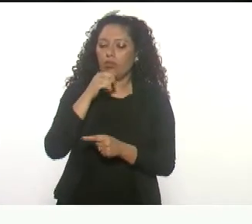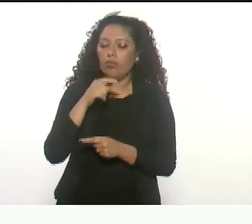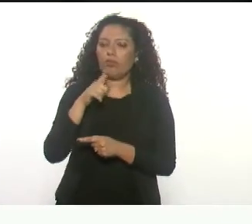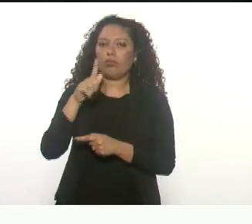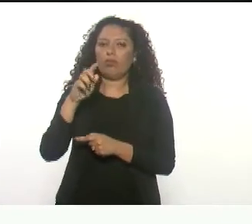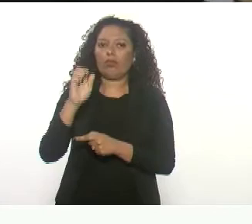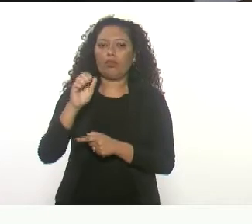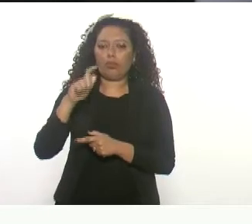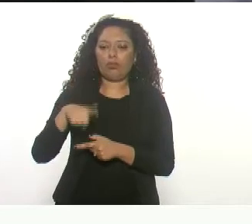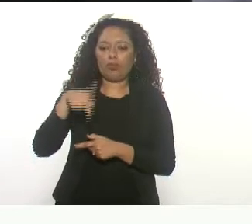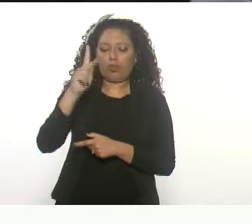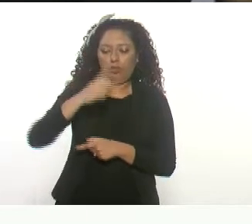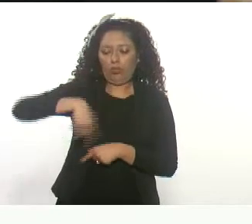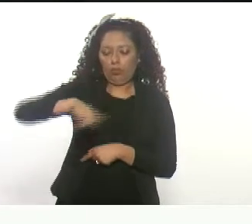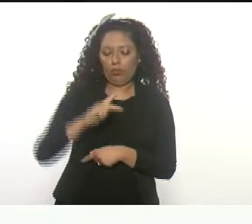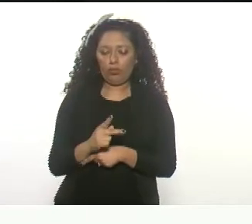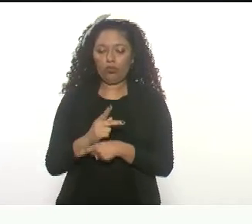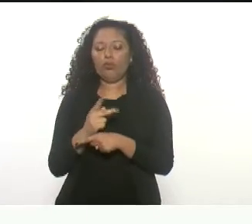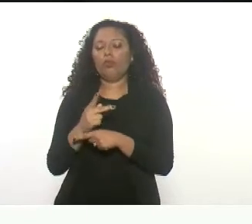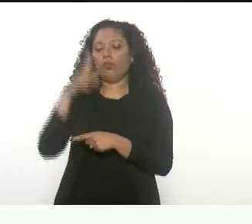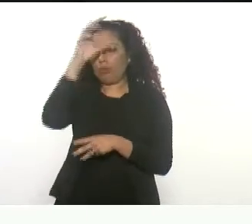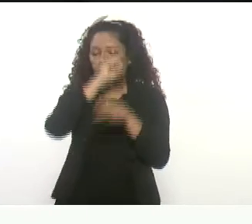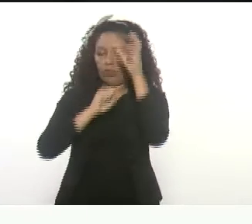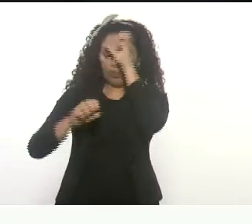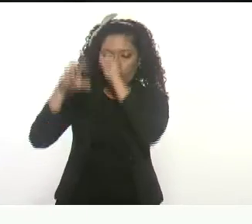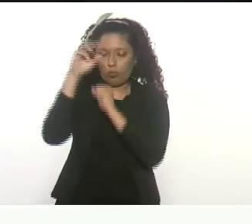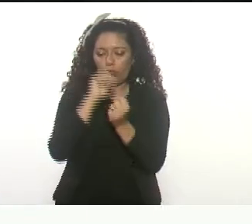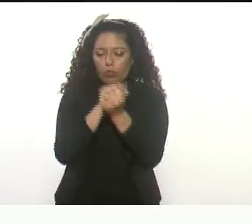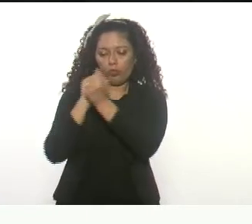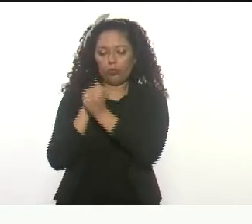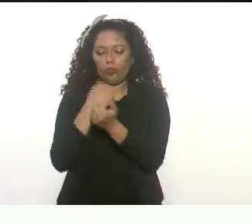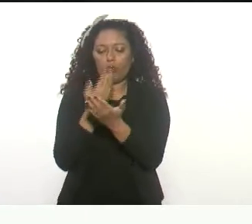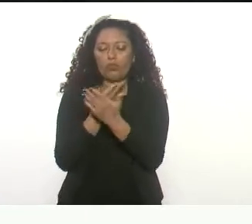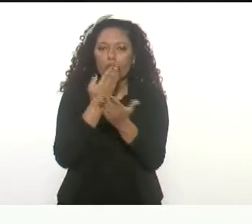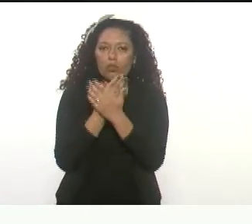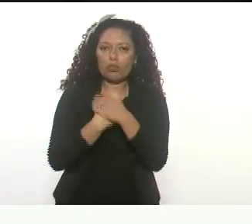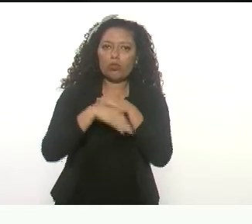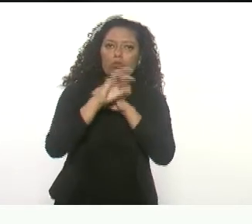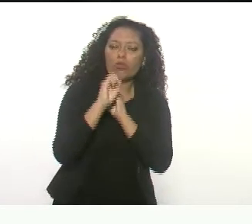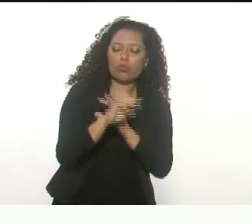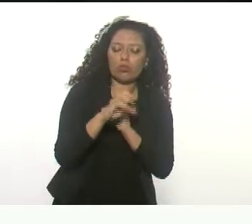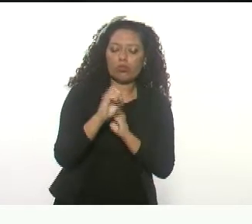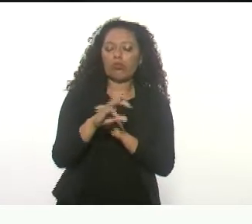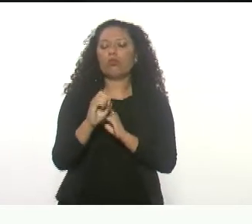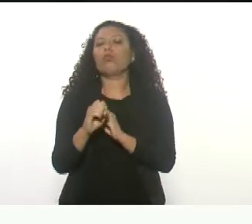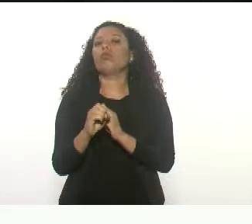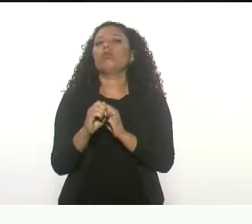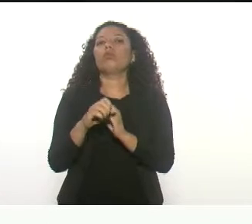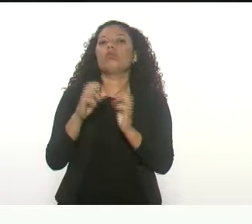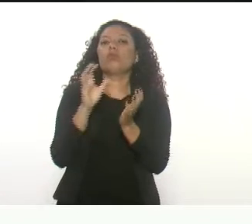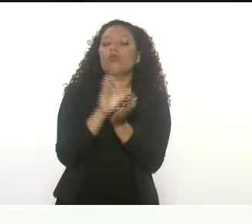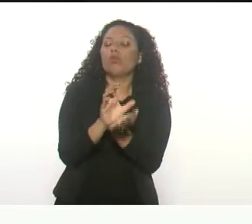inspirado nas escolas de referência de Pernambuco, né? O ginásio pernambucano, etc., também serviu de inspiração para o ginásio experimental.